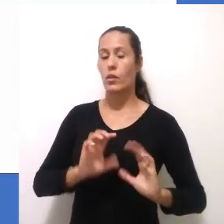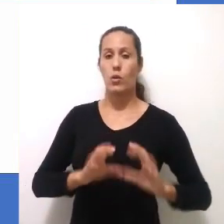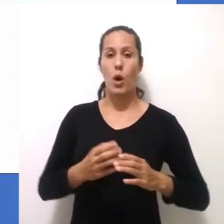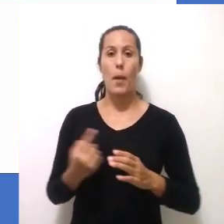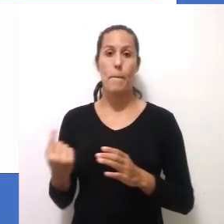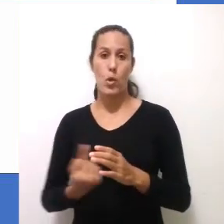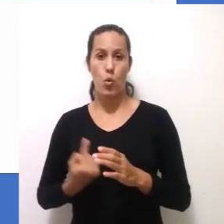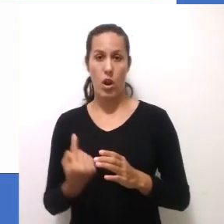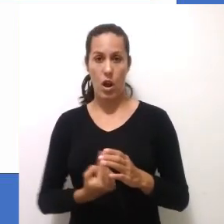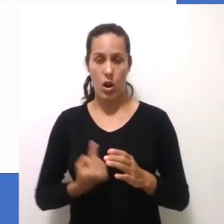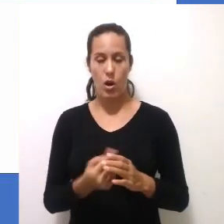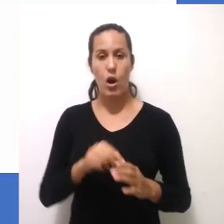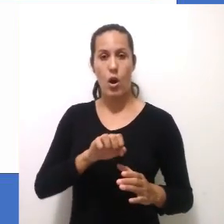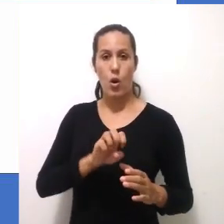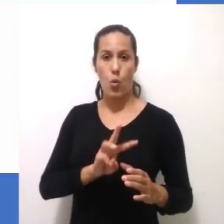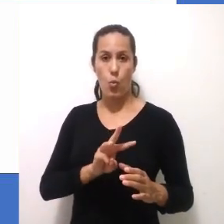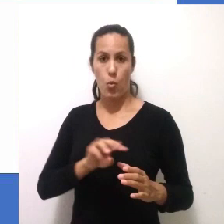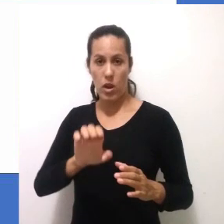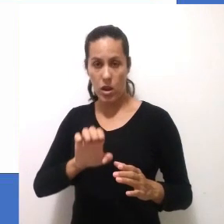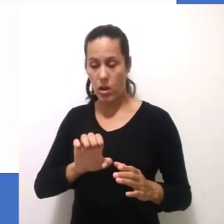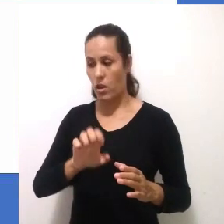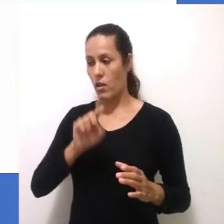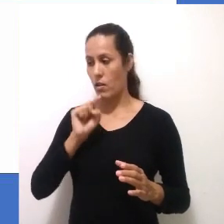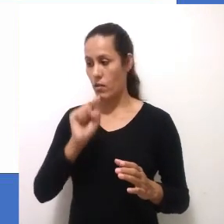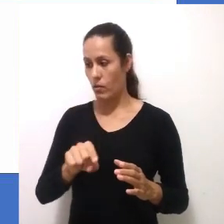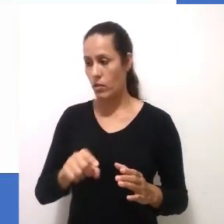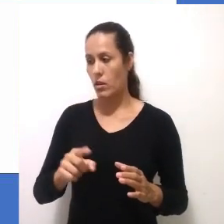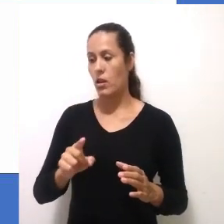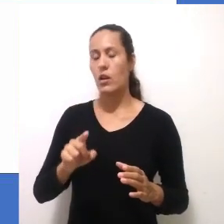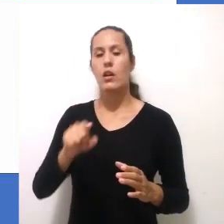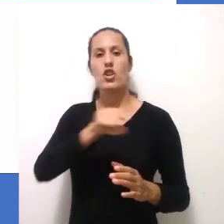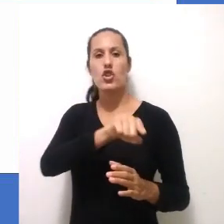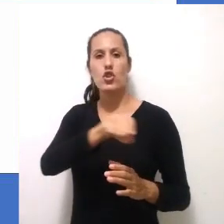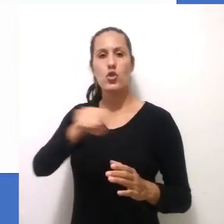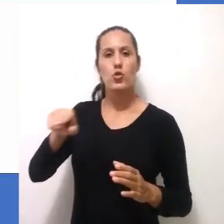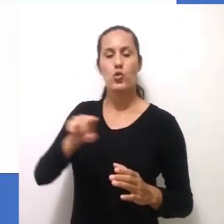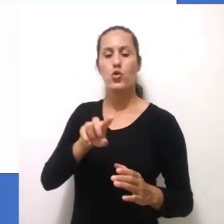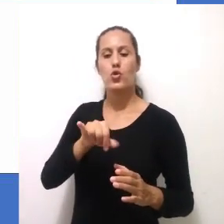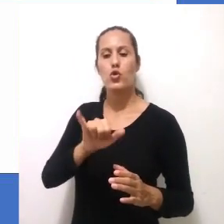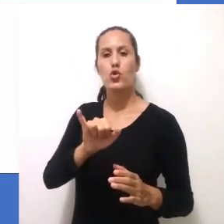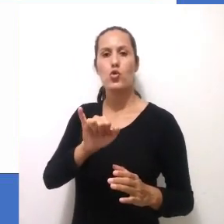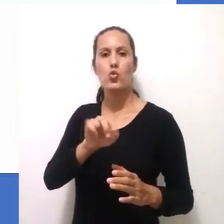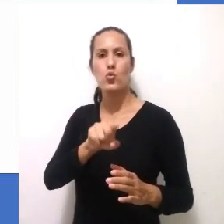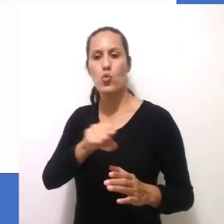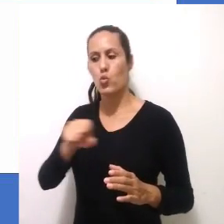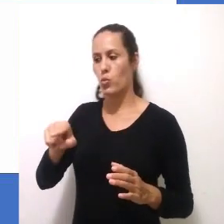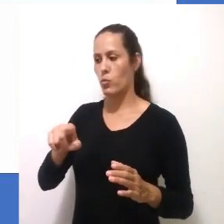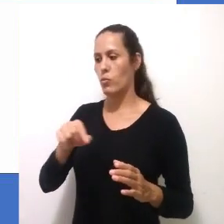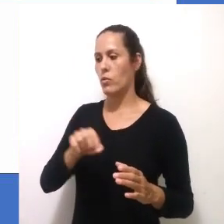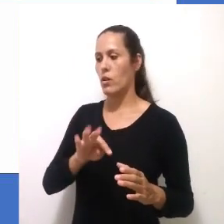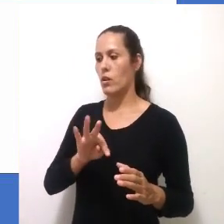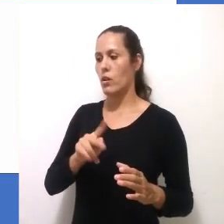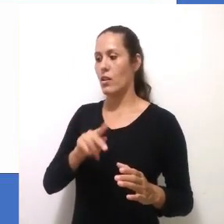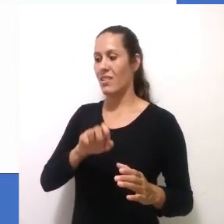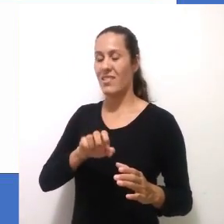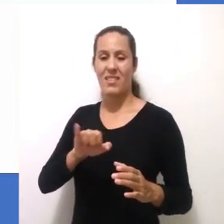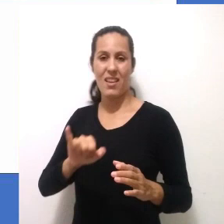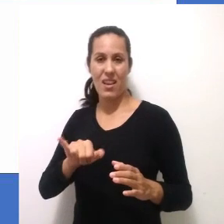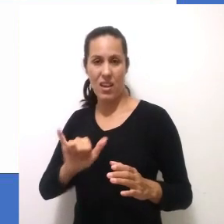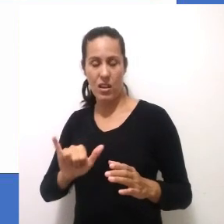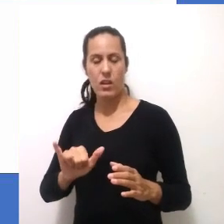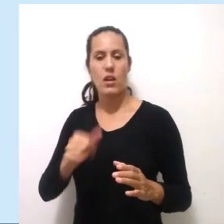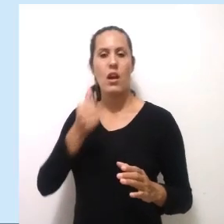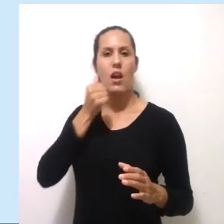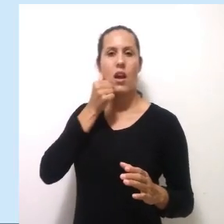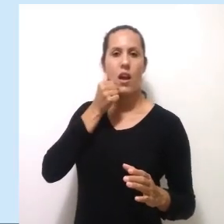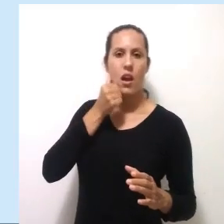nós, o you, que quer dizer vocês no plural, e they, que se refere a eles e elas.